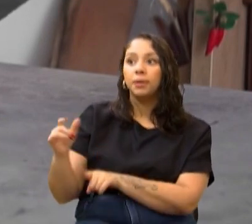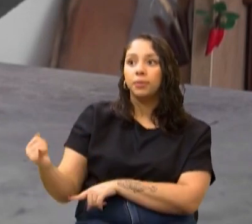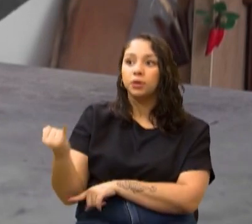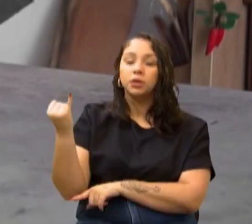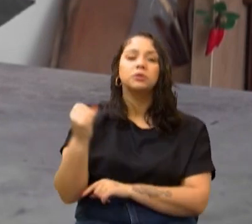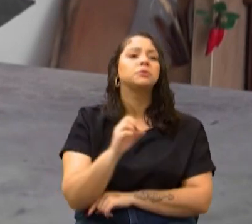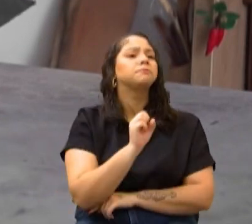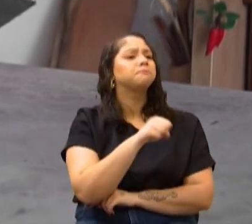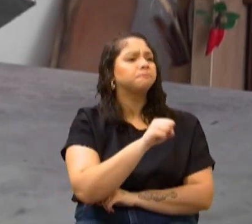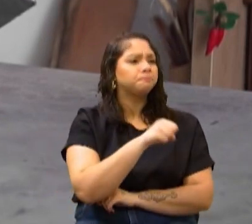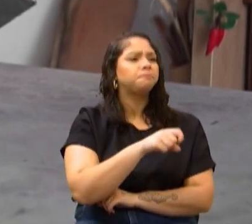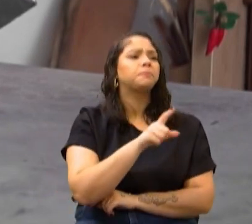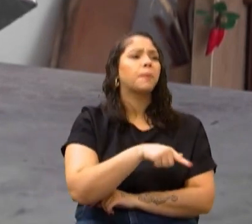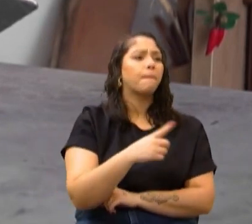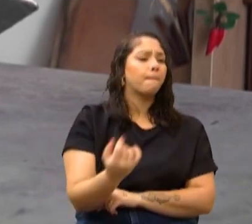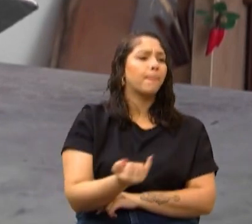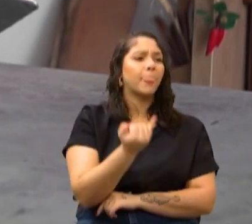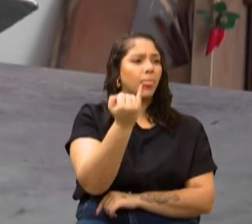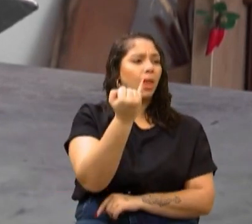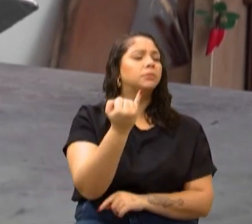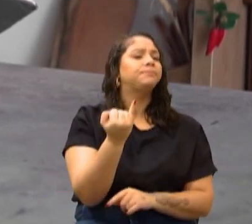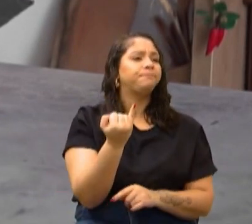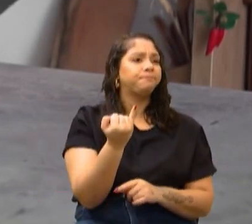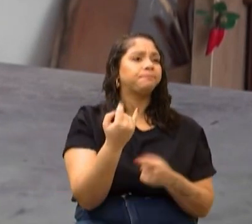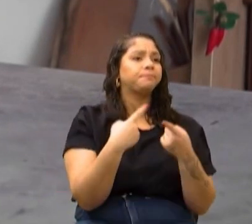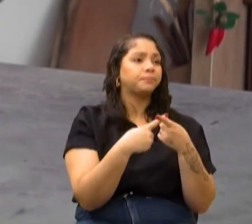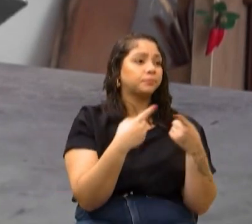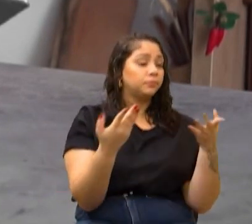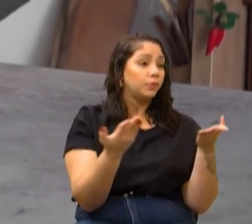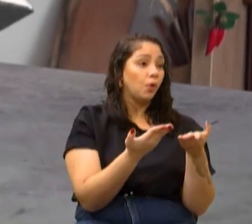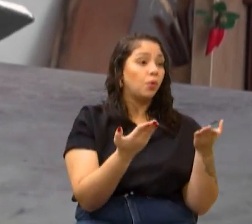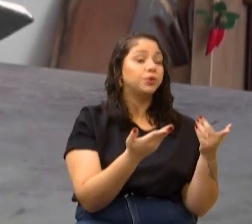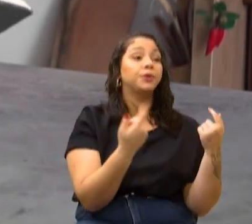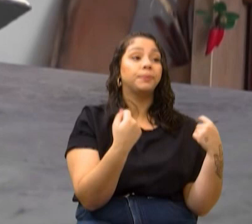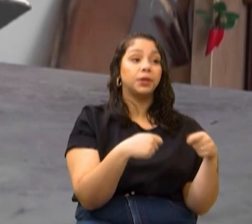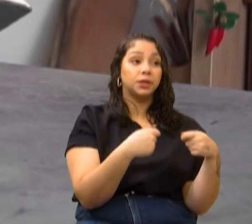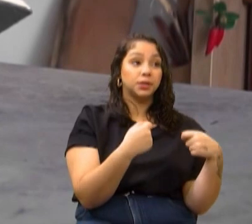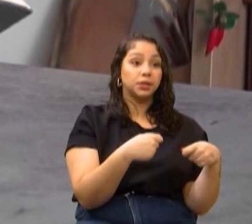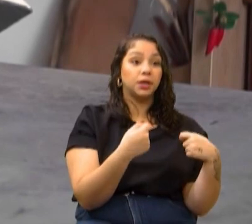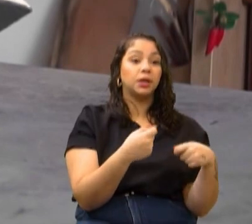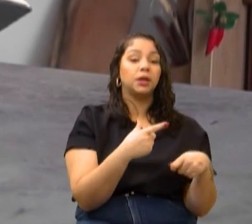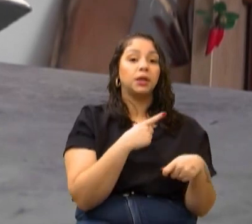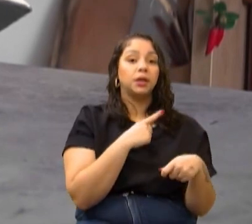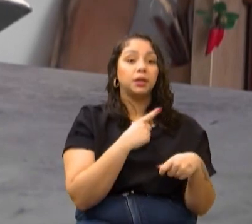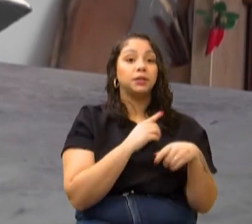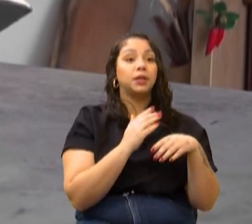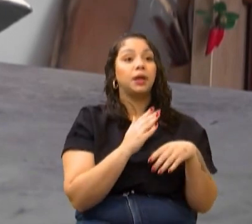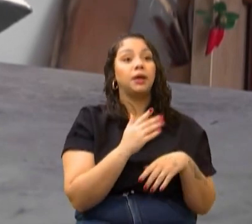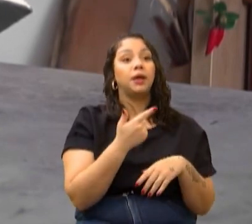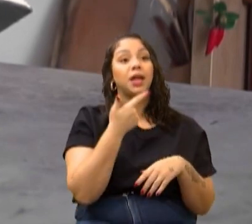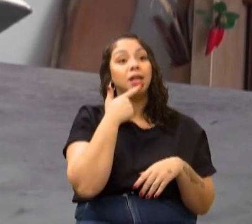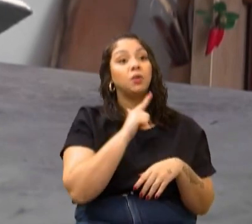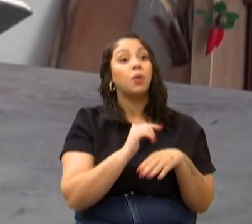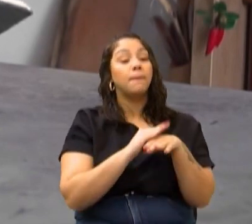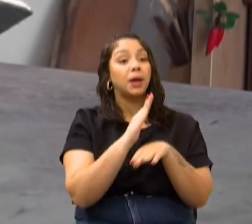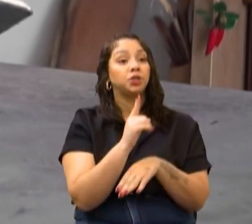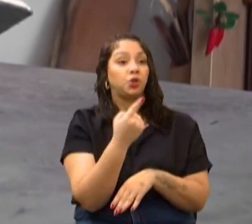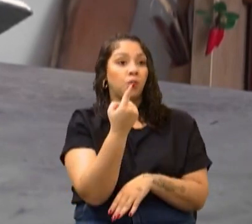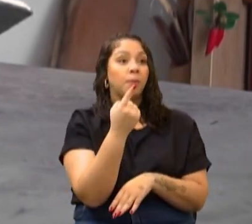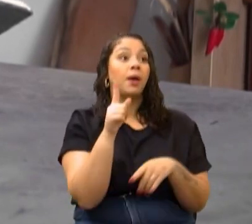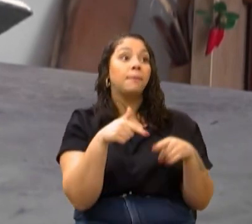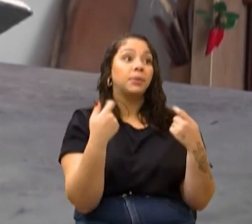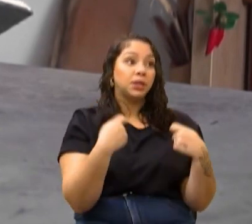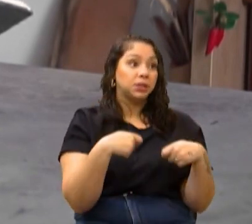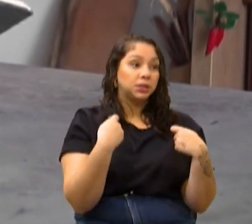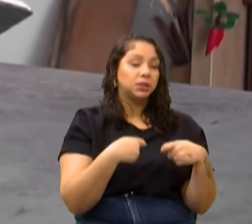isso é também fundamental. É fundamental porque hoje a gente precisa falar mais de uma língua, então o inglês